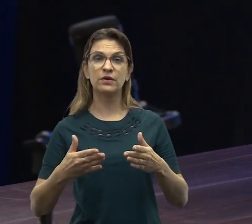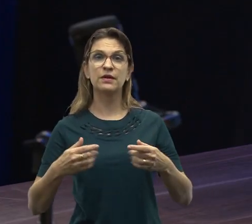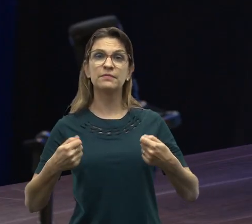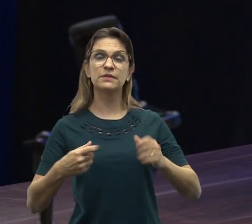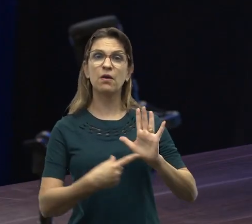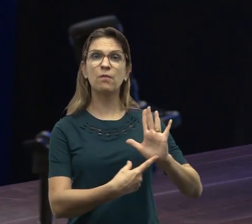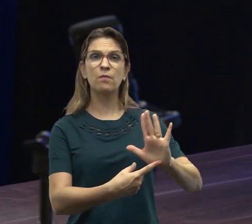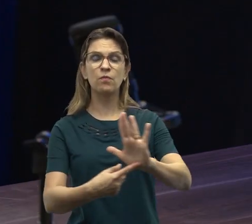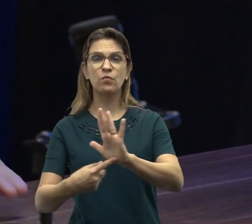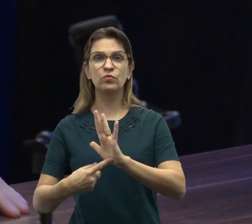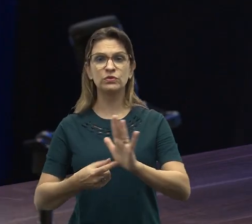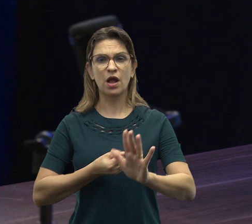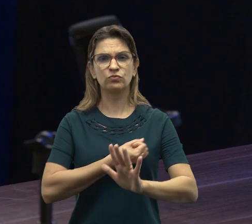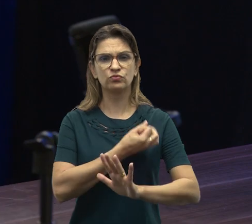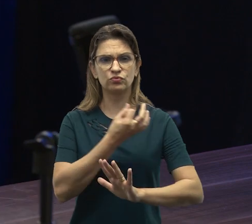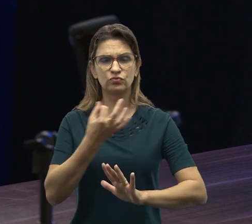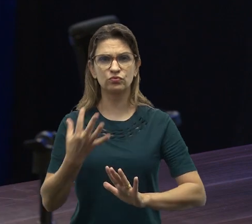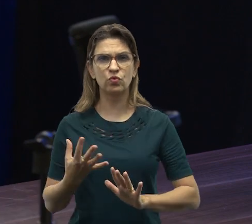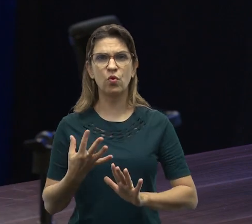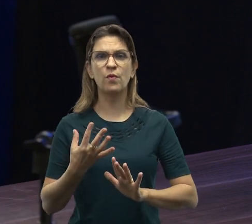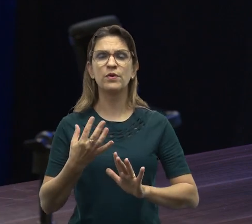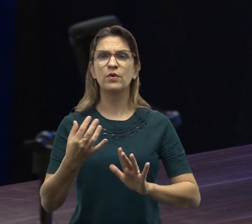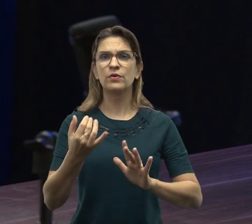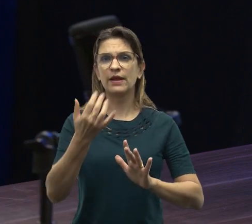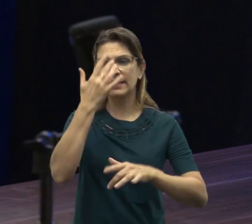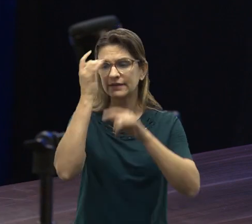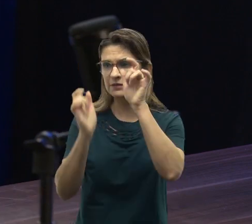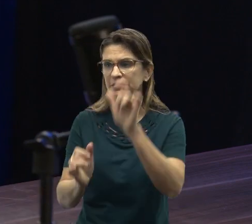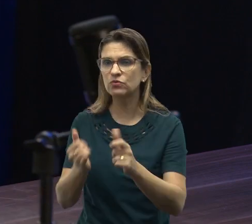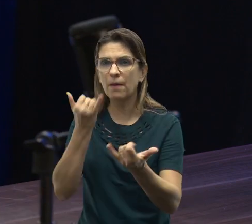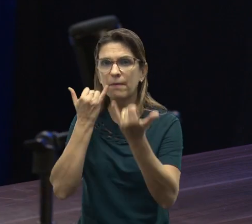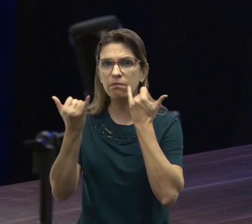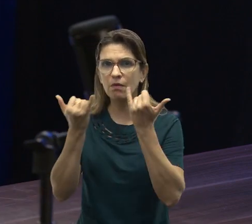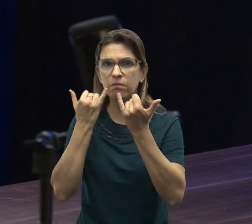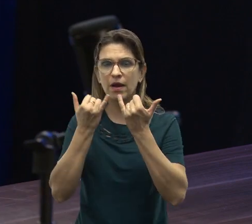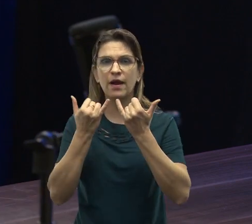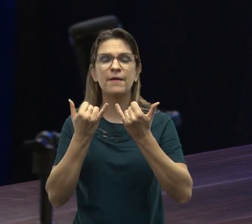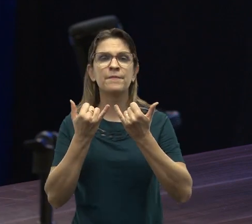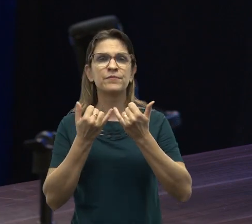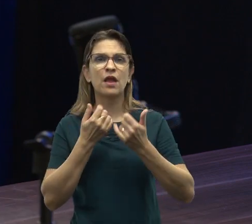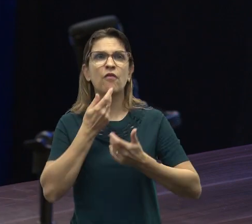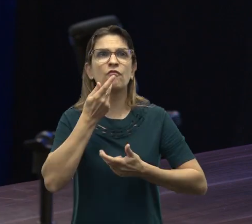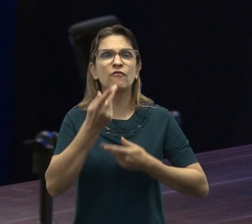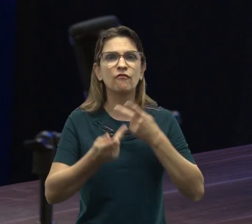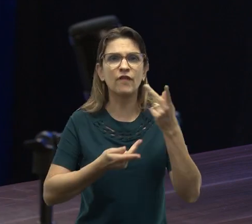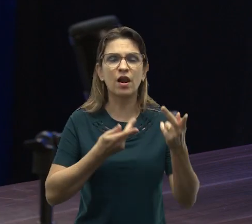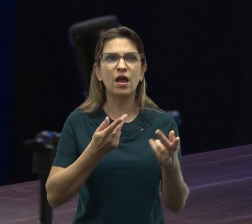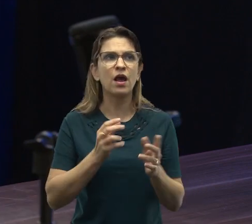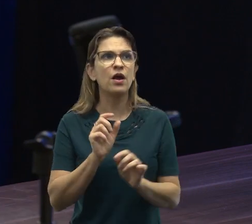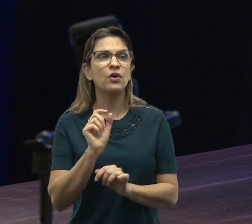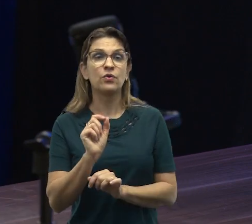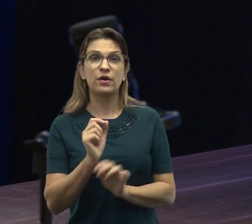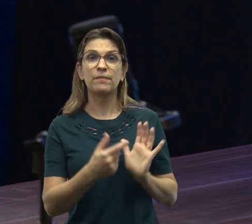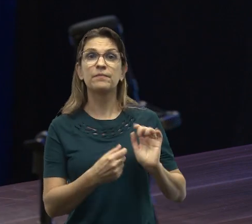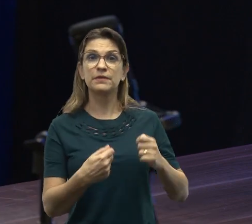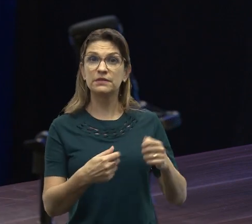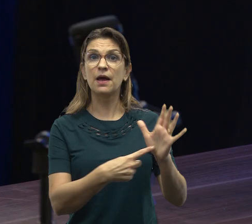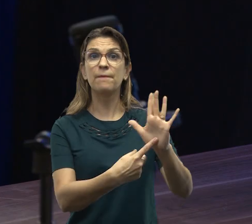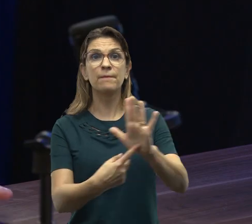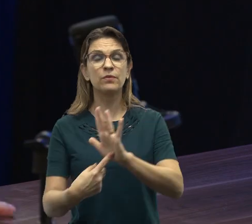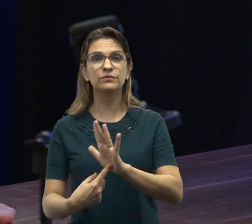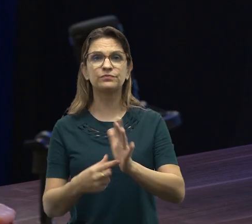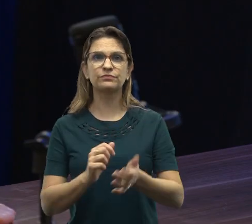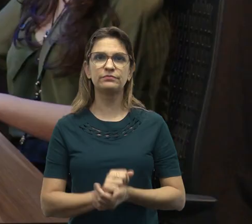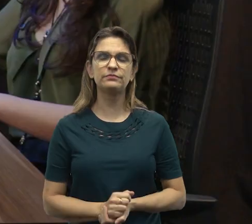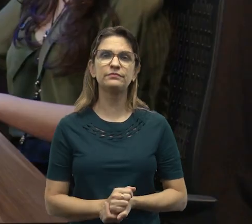que nós encontramos tanto nas oitivas quanto na documentação que a gente tem analisado. E a gente realmente vê que houve negligência tanto da parte